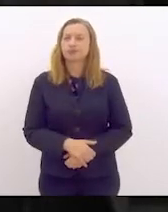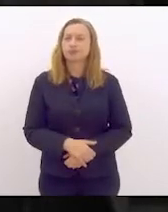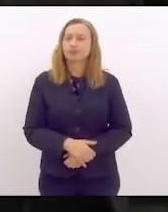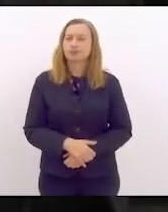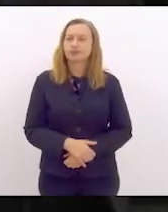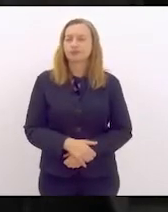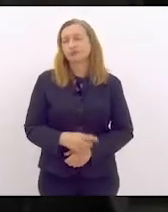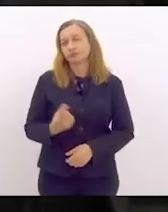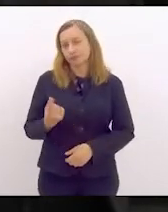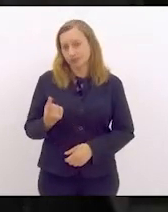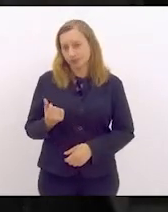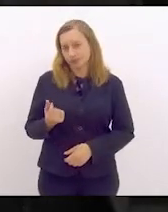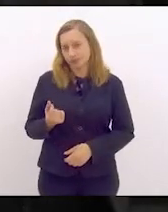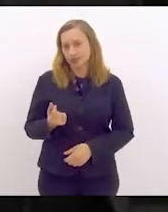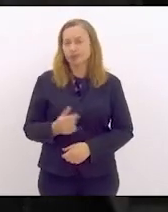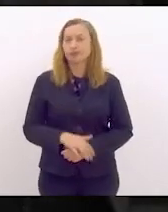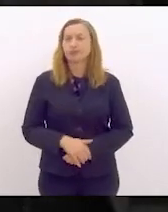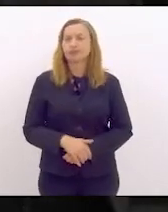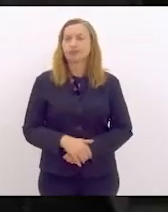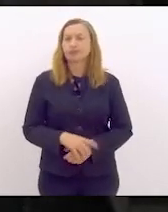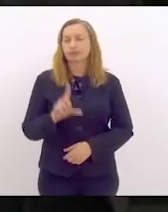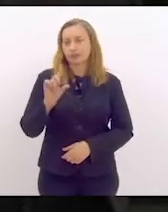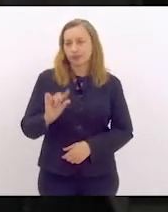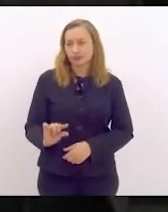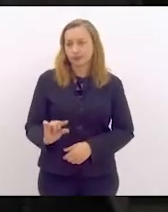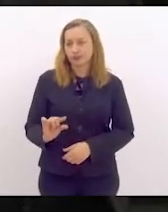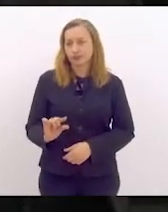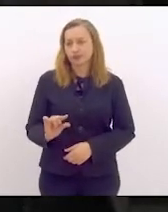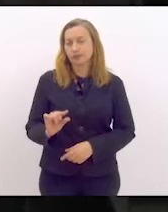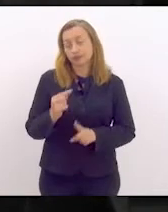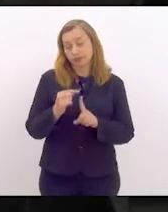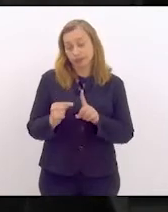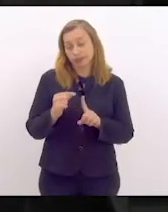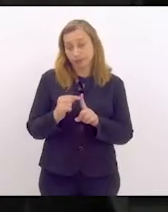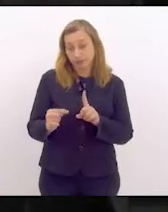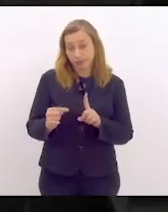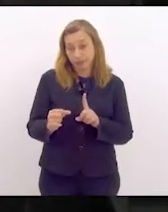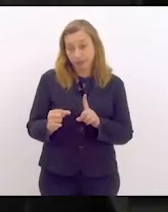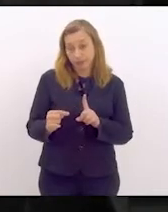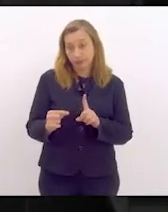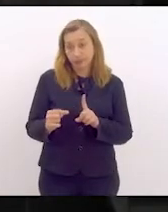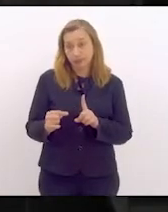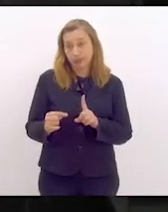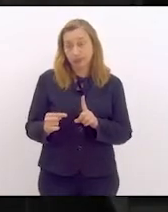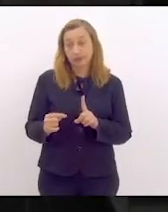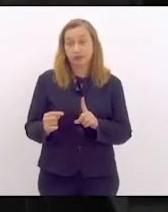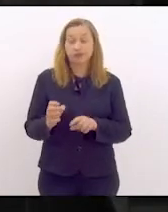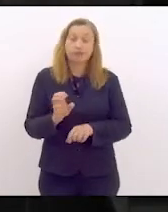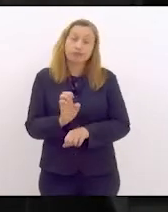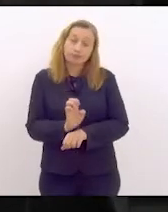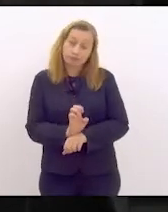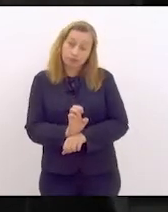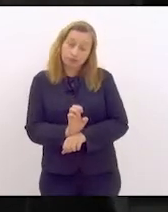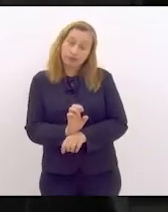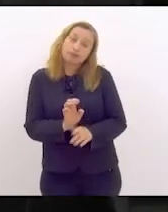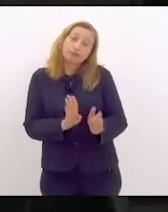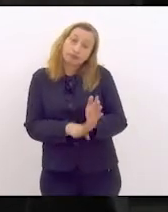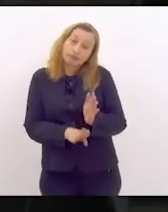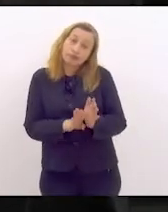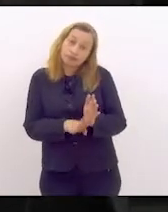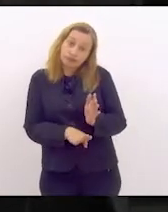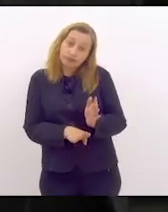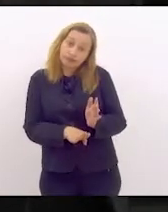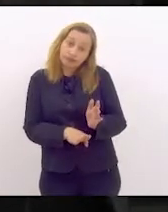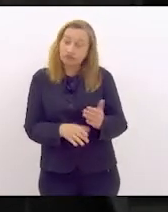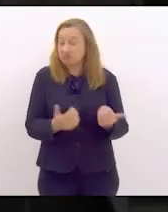O preço cairia pelo menos a metade do que o Estado gasta,